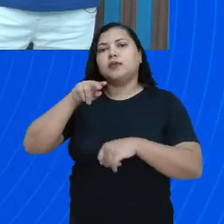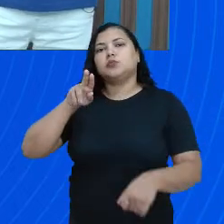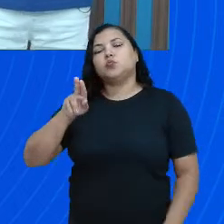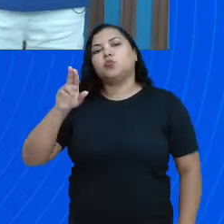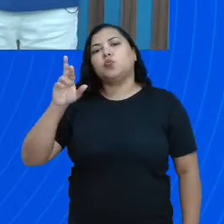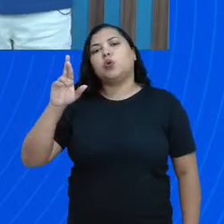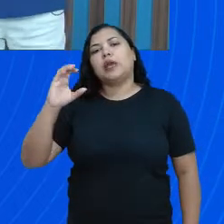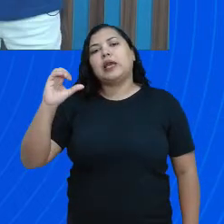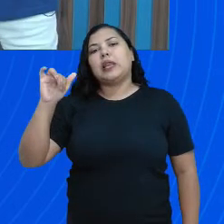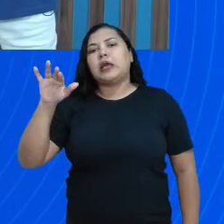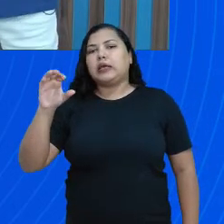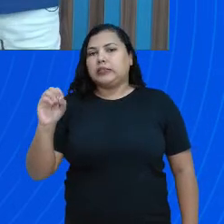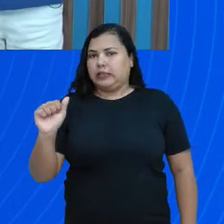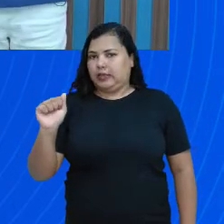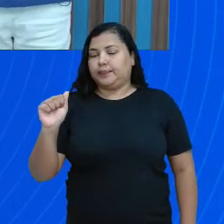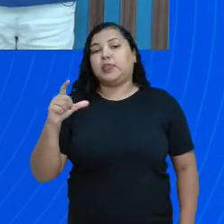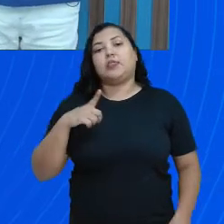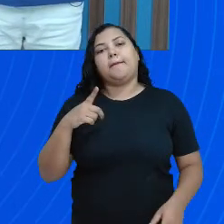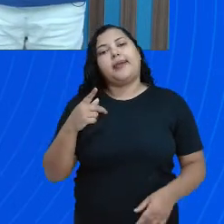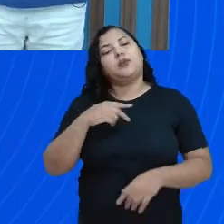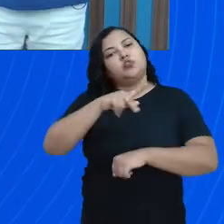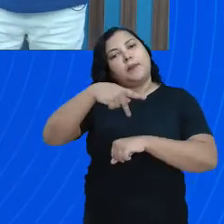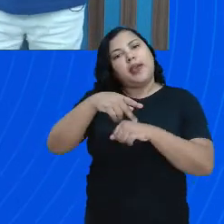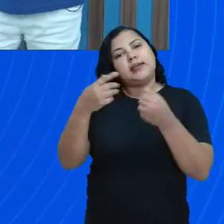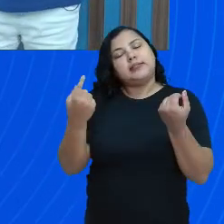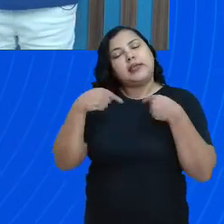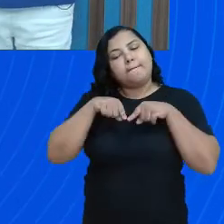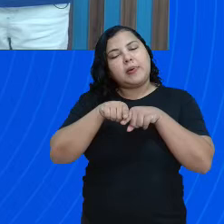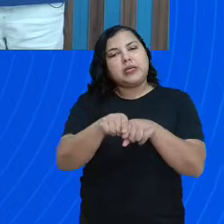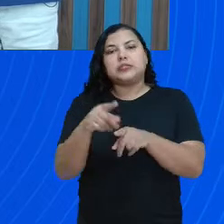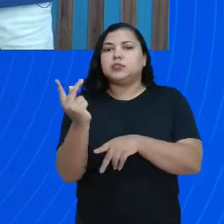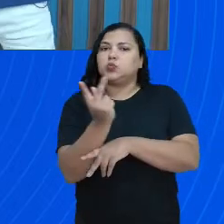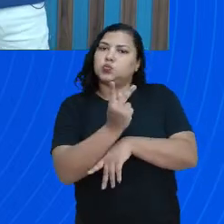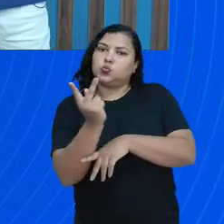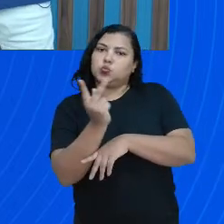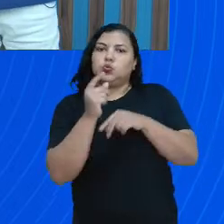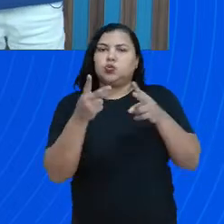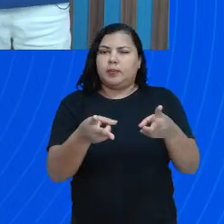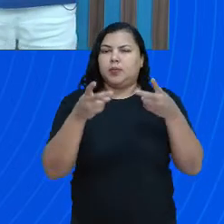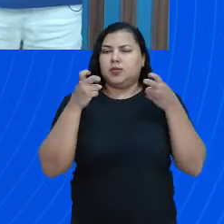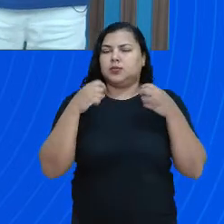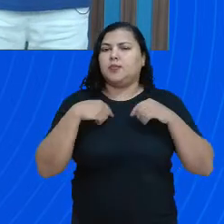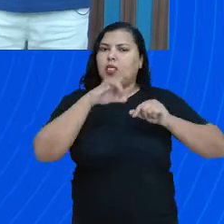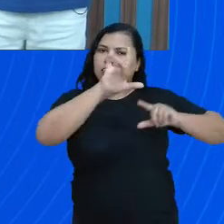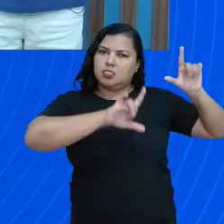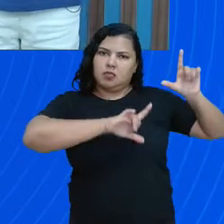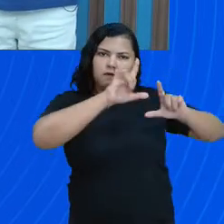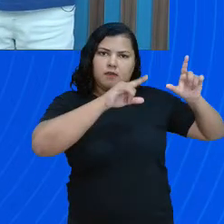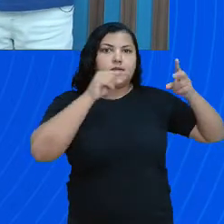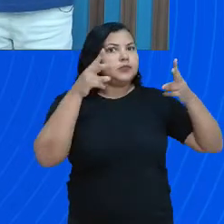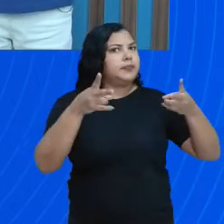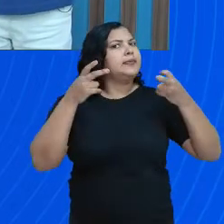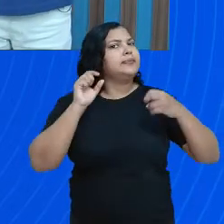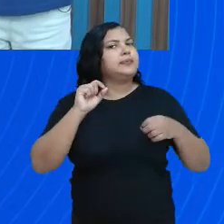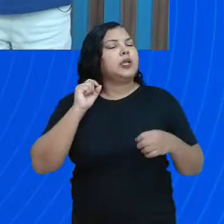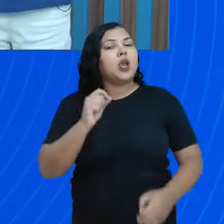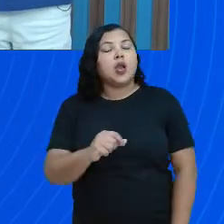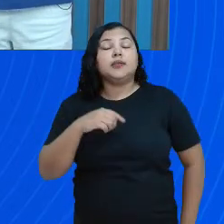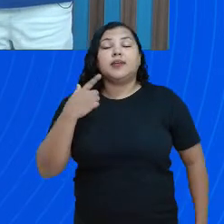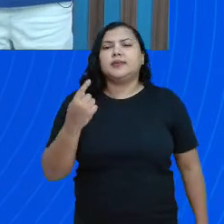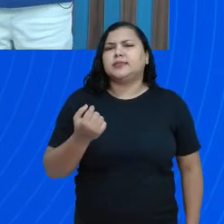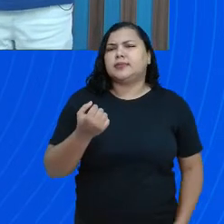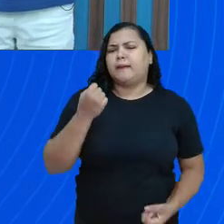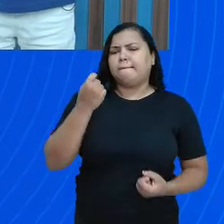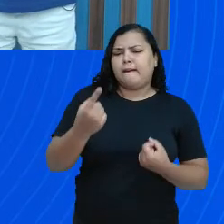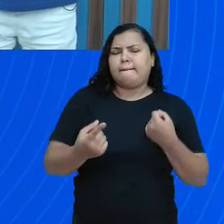aliados, né, dos dois territórios. Então, a gente observa, né, vocês acompanharem os telejornais, vão ver que uma das